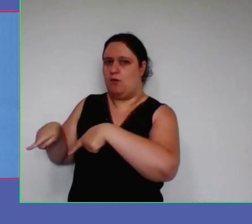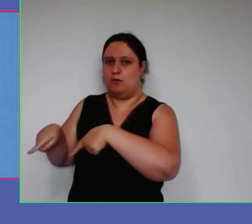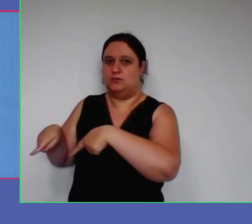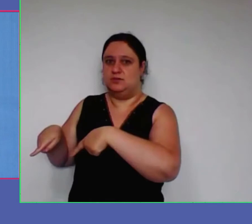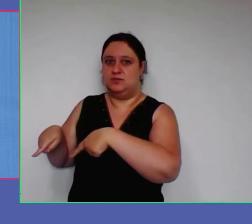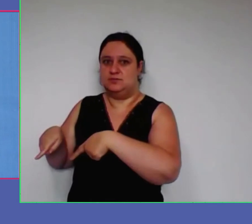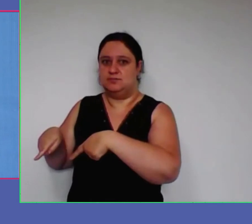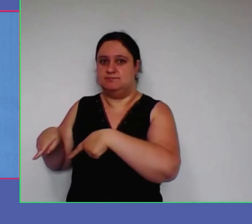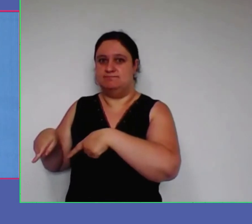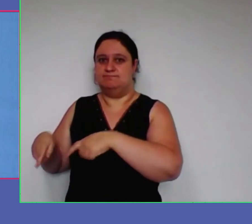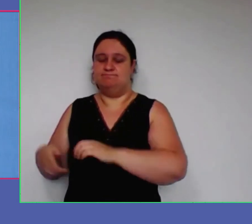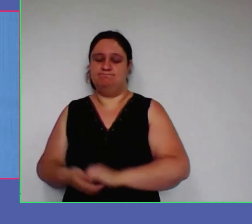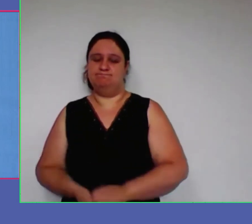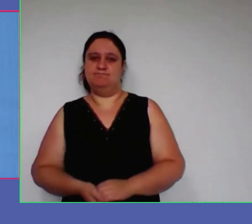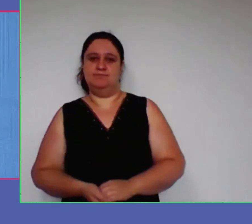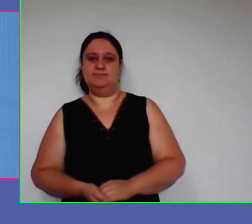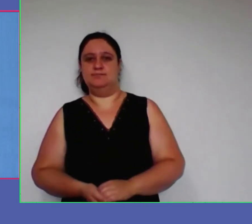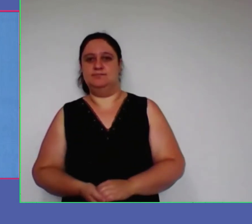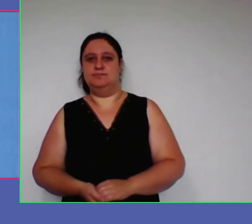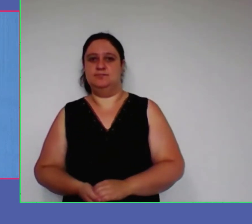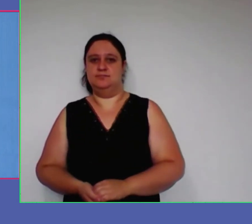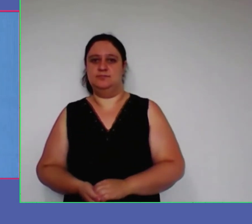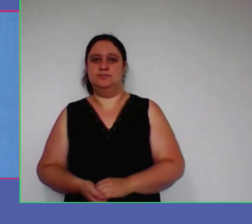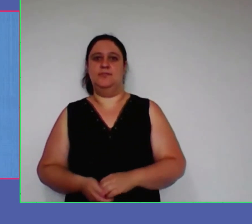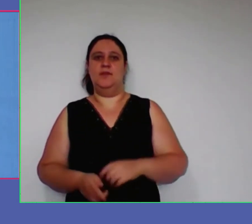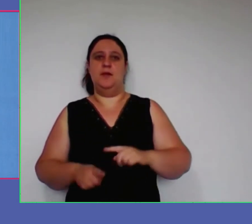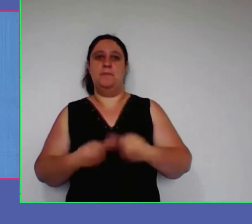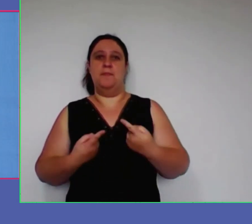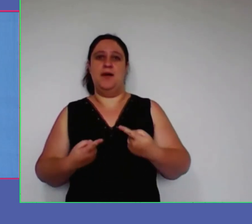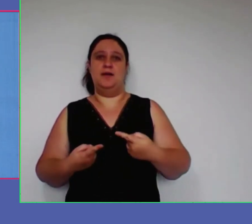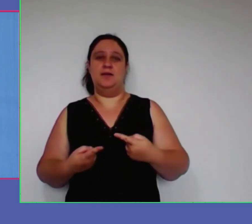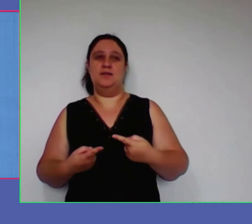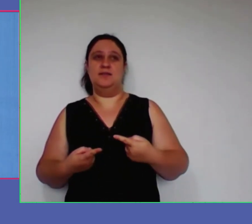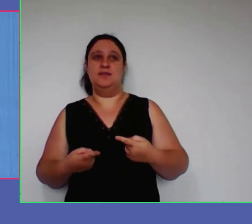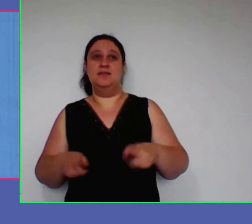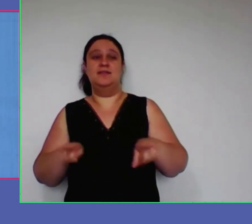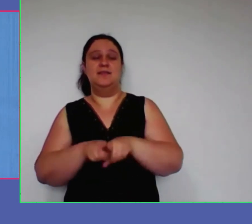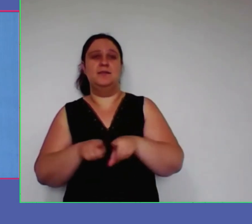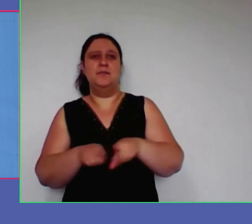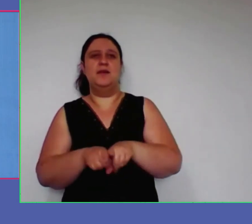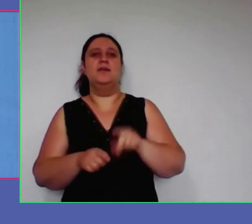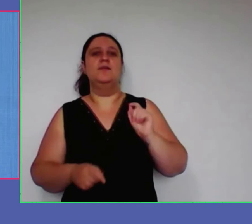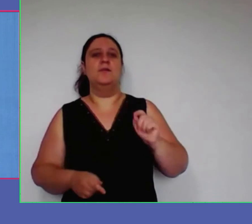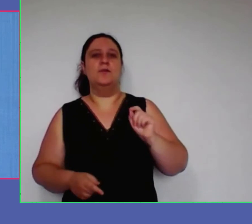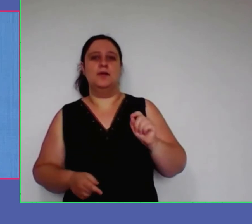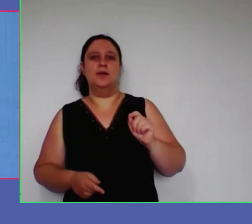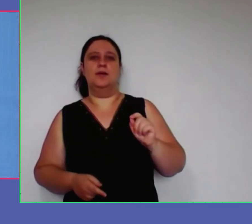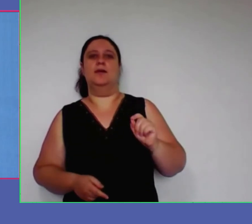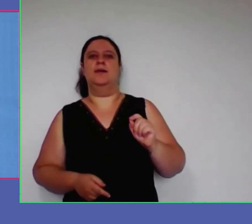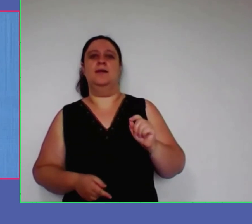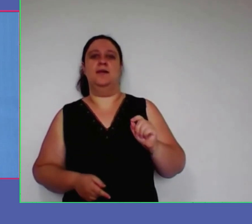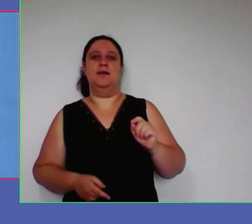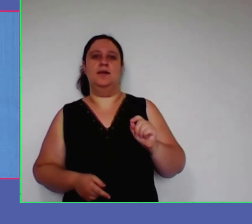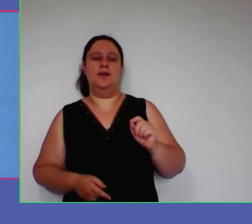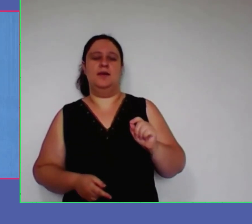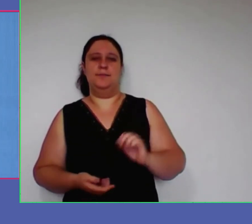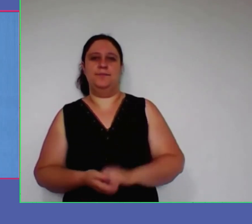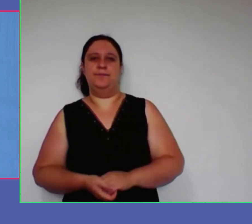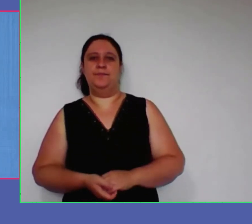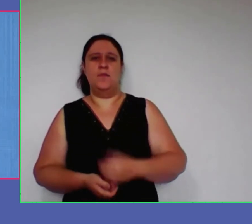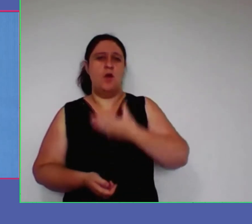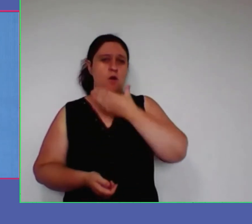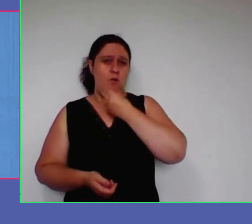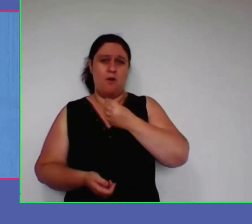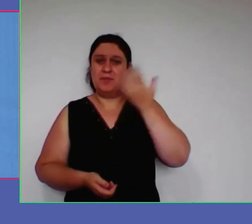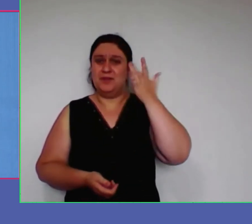mais, o homem não sabia discernir, né, o maior dos sinais, é